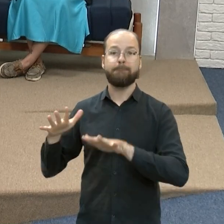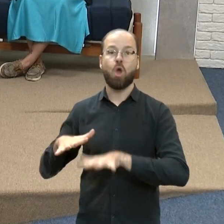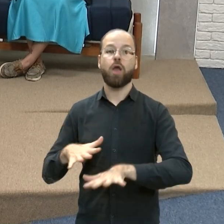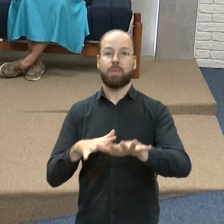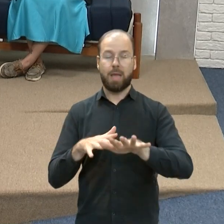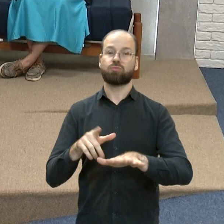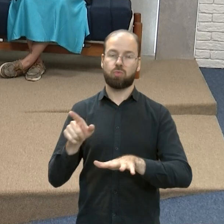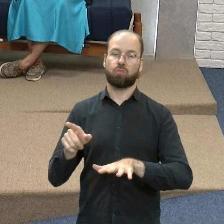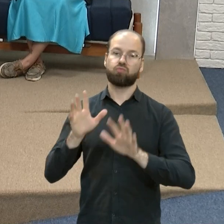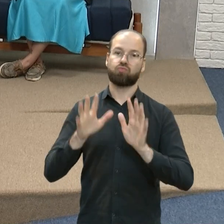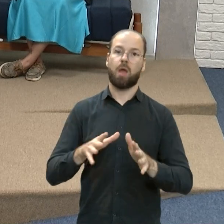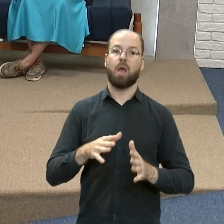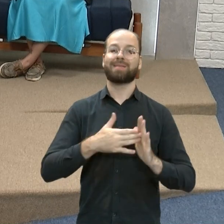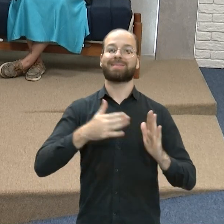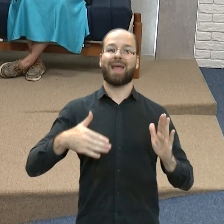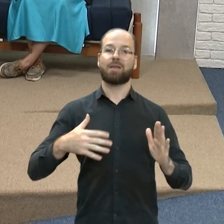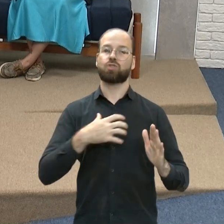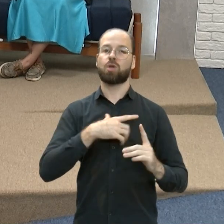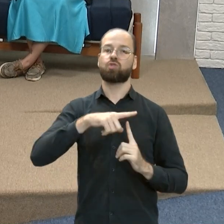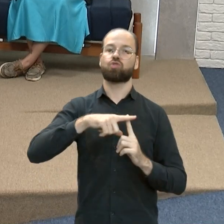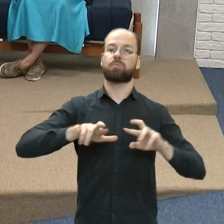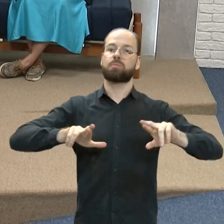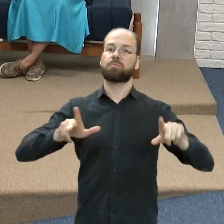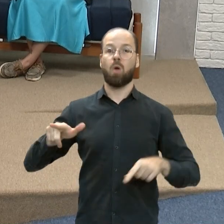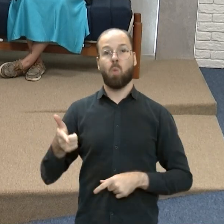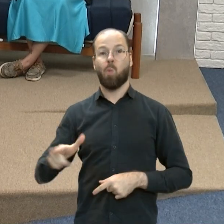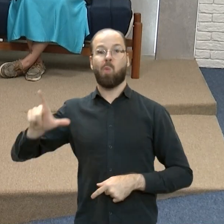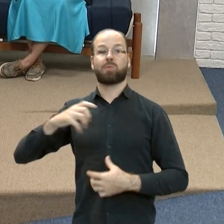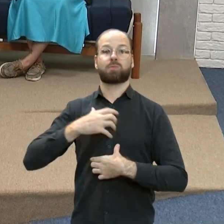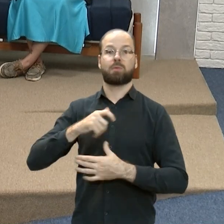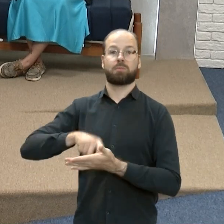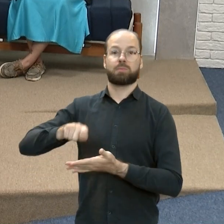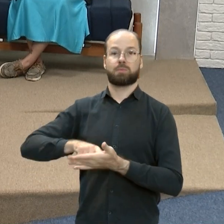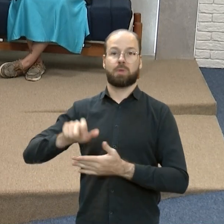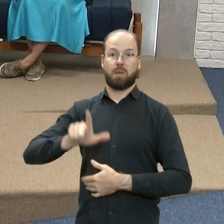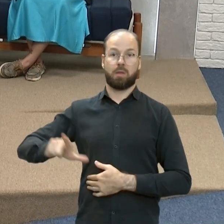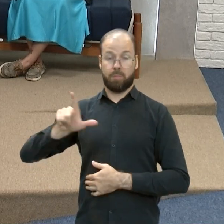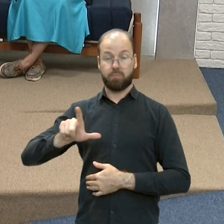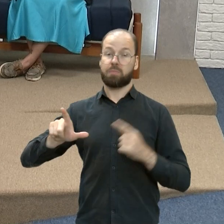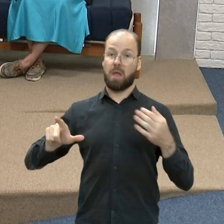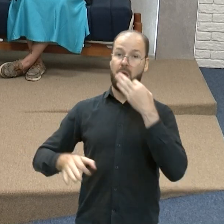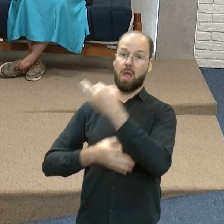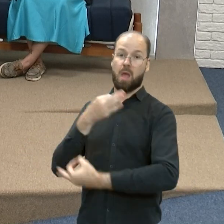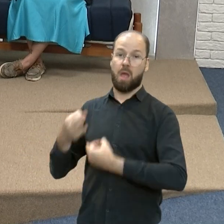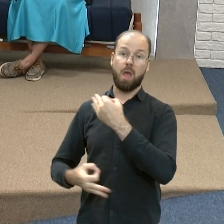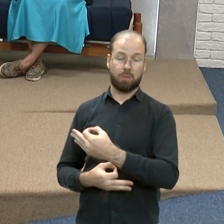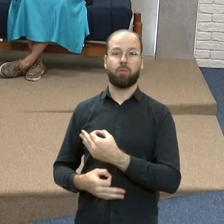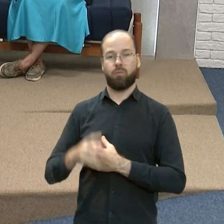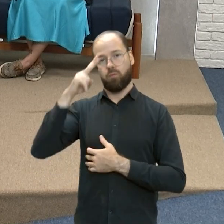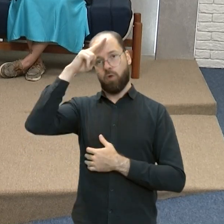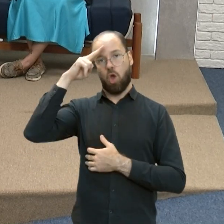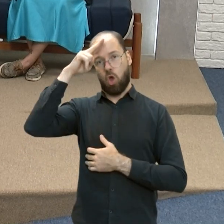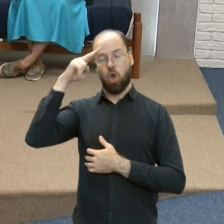essa estética e estava construindo uma outra forma de escrita literária. Então essa crítica recaiu muito, né, em